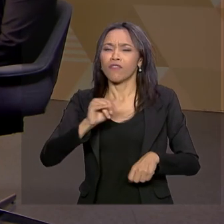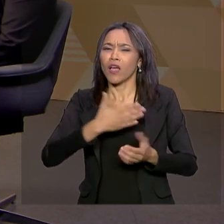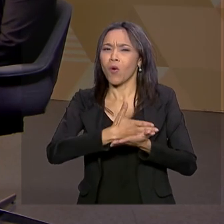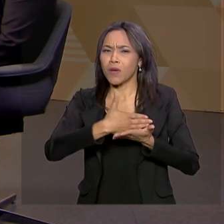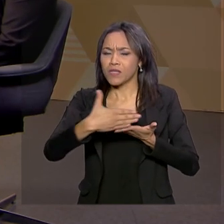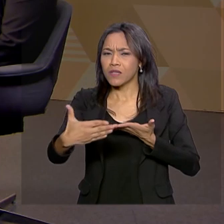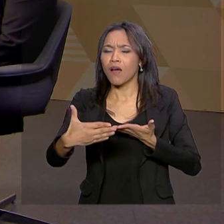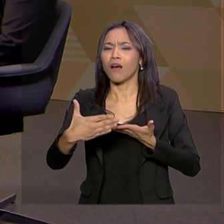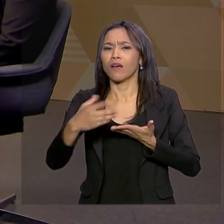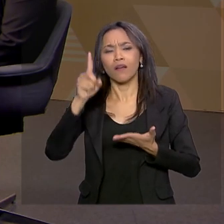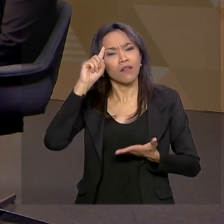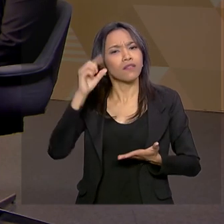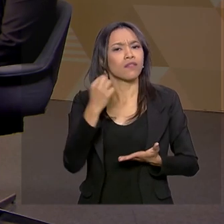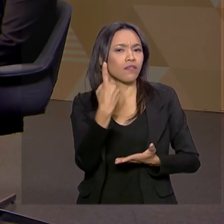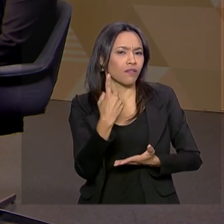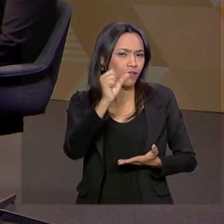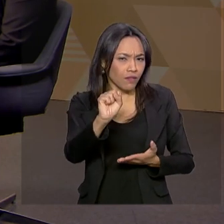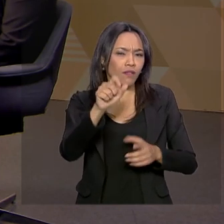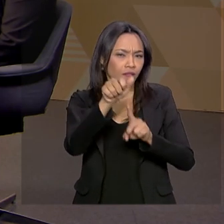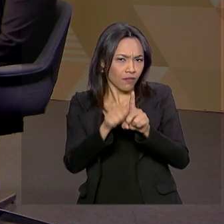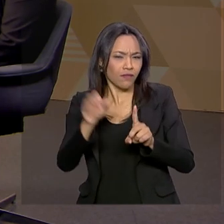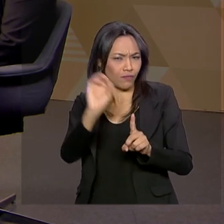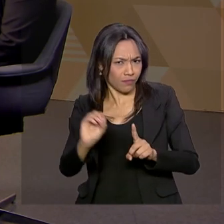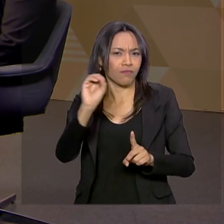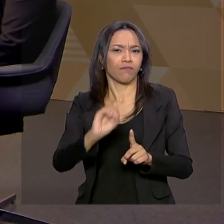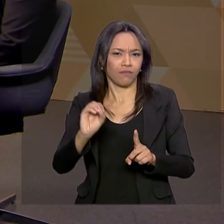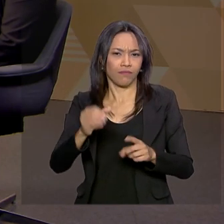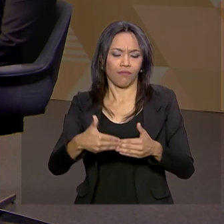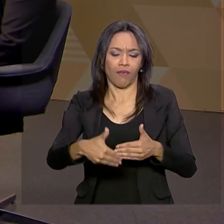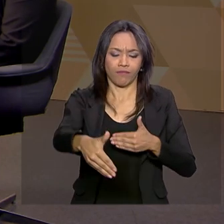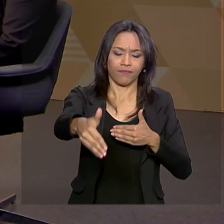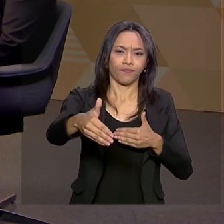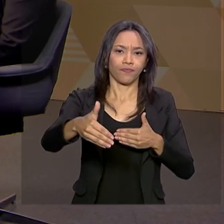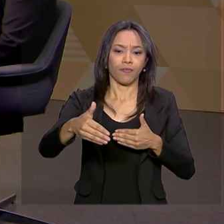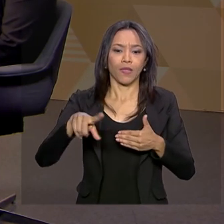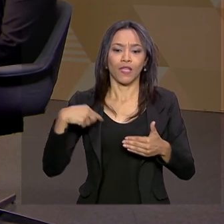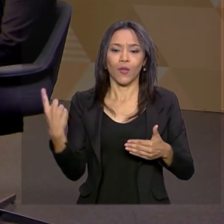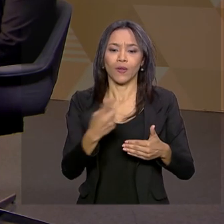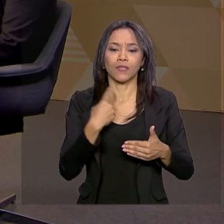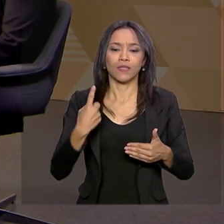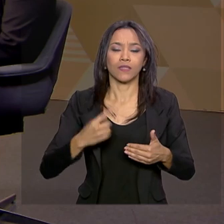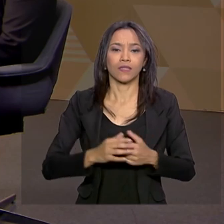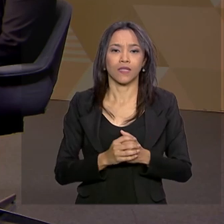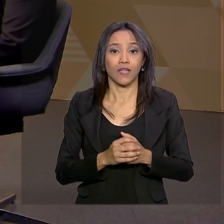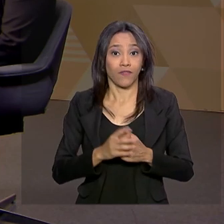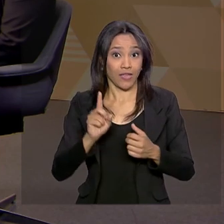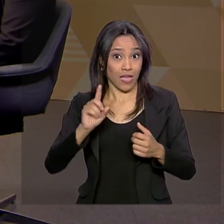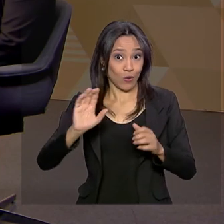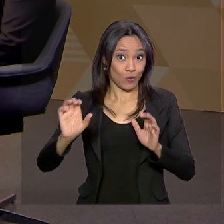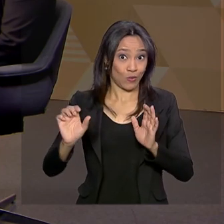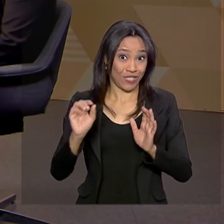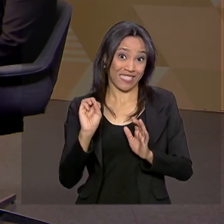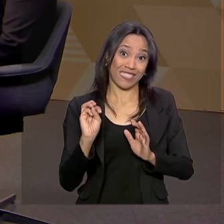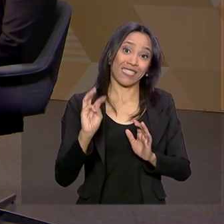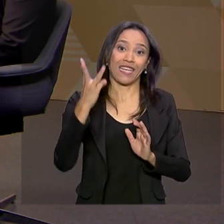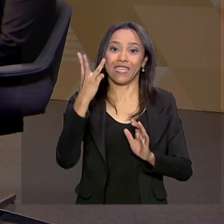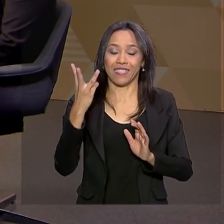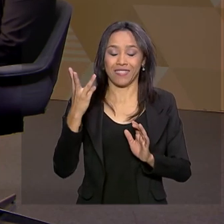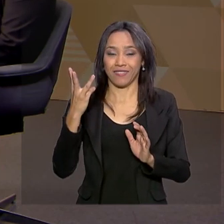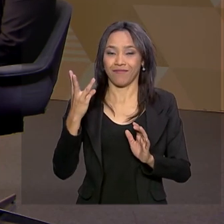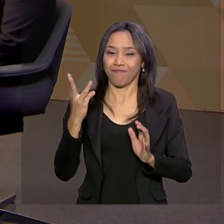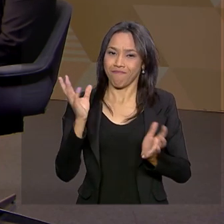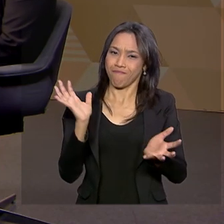18 de outubro, é nós ficarmos entre os 3 primeiros colocados, porque tem